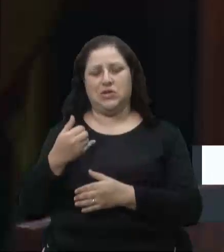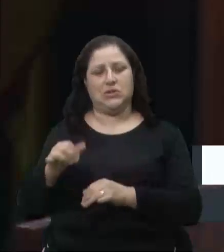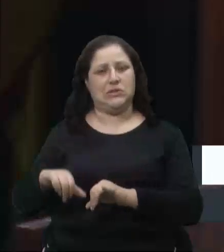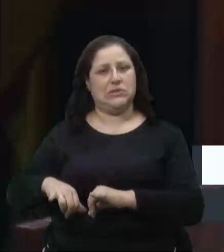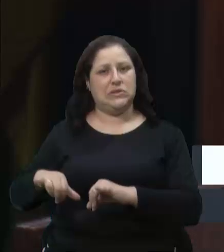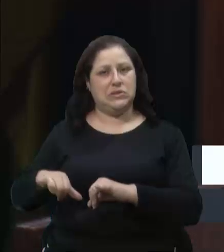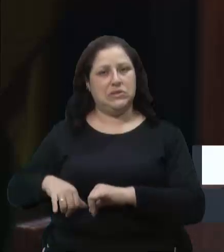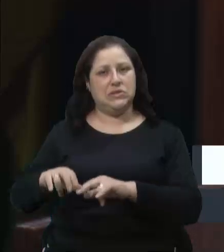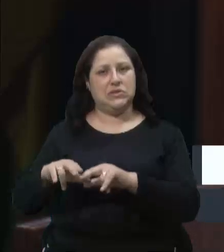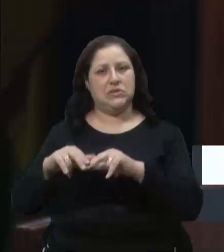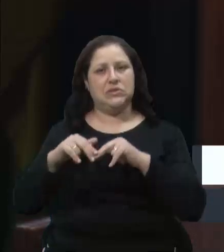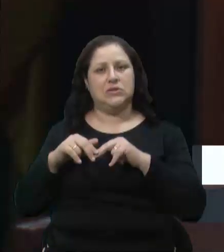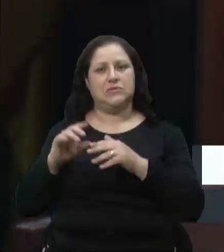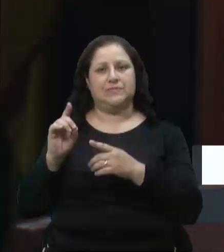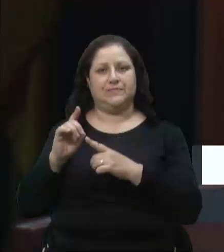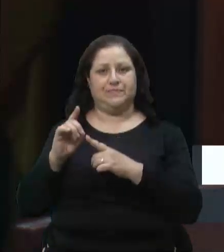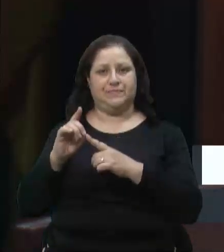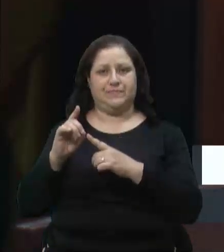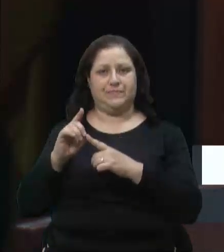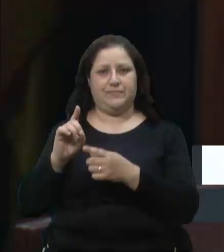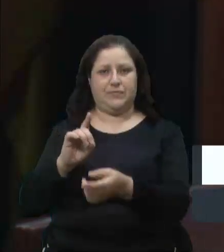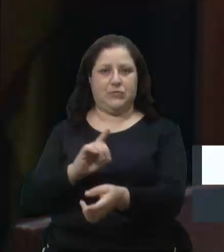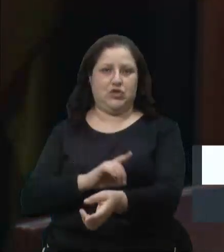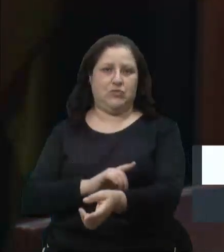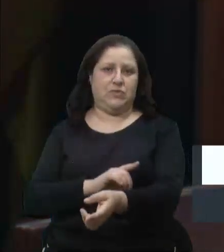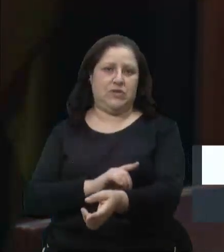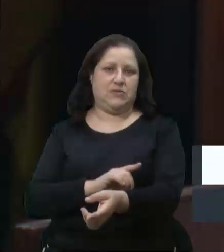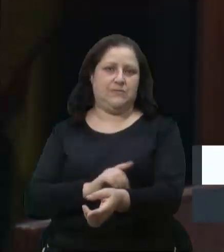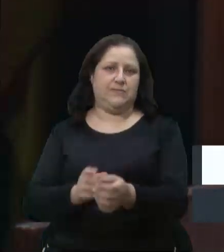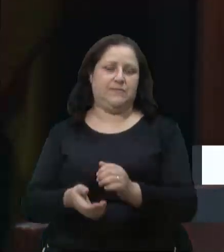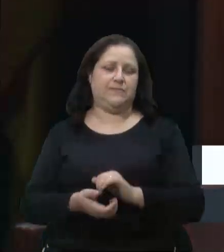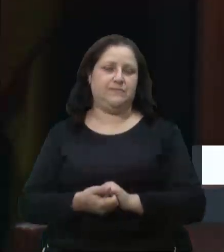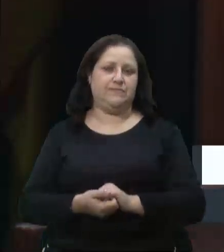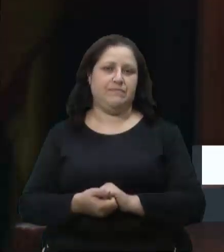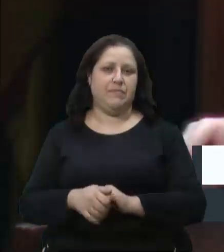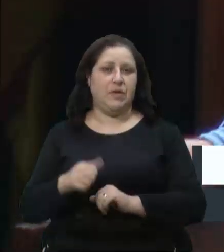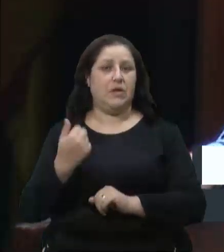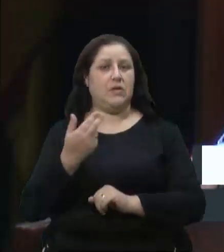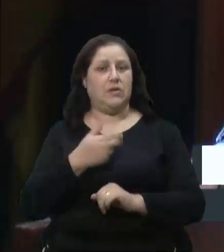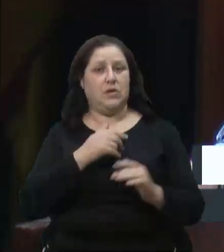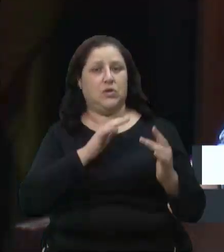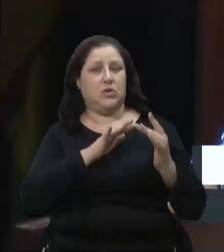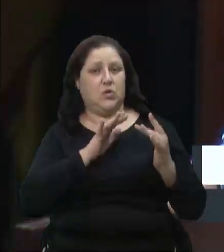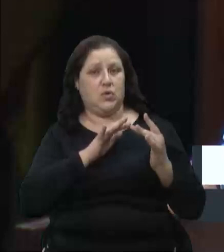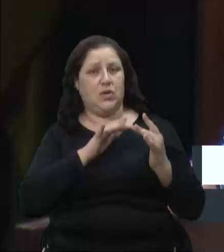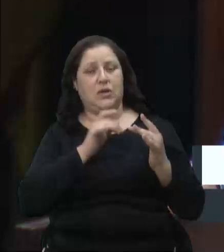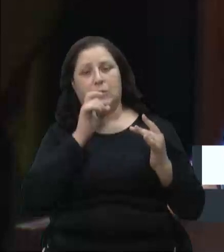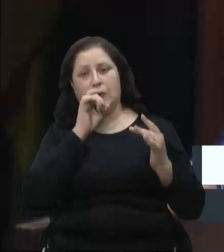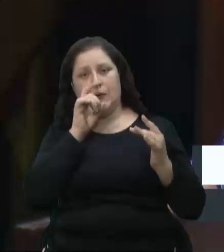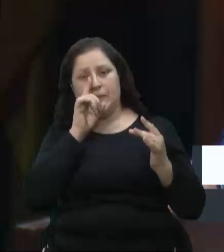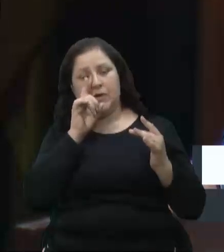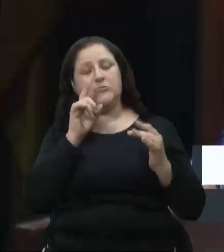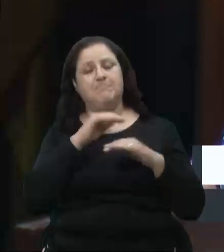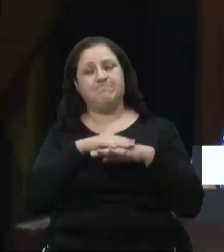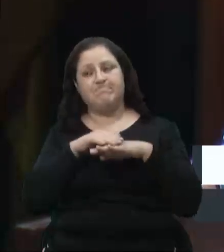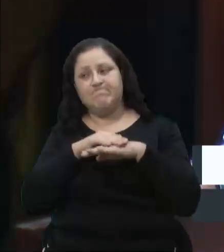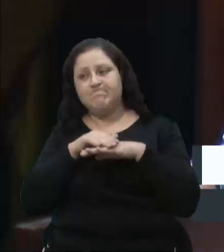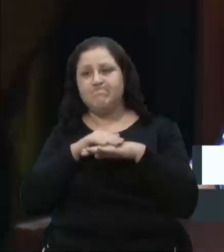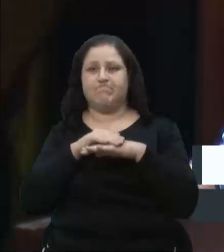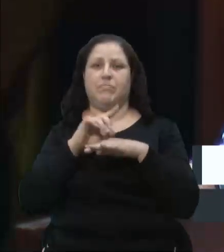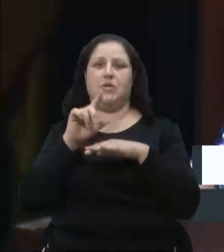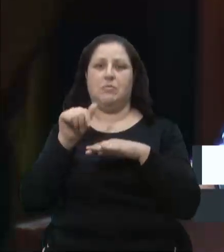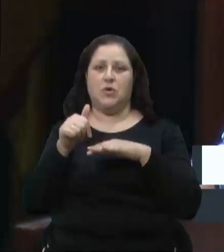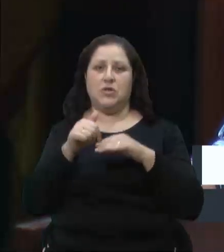por causa da diabetes. Nós fizemos contato com esses pais, depois enviamos alguns